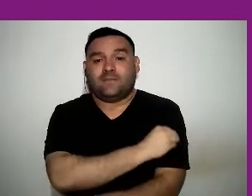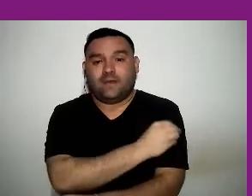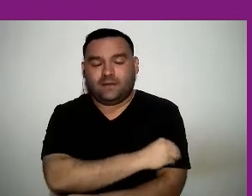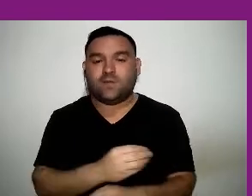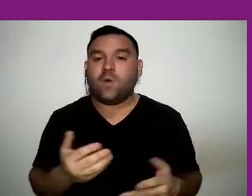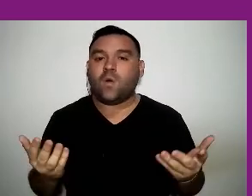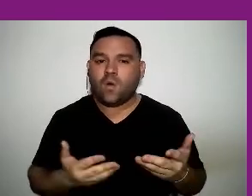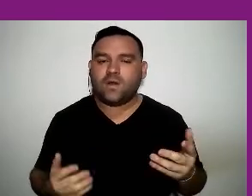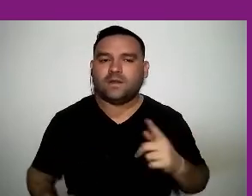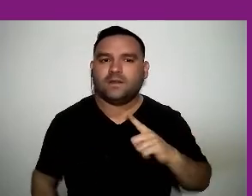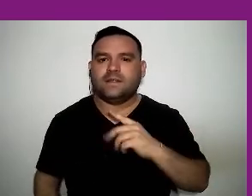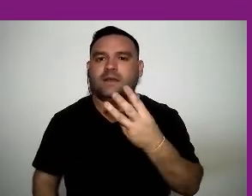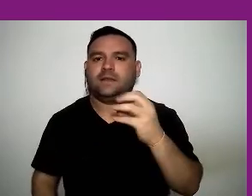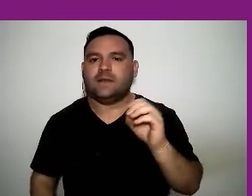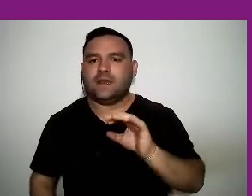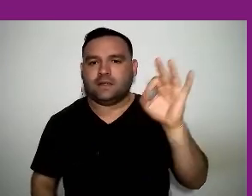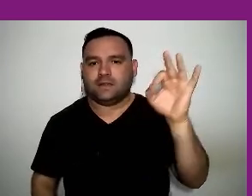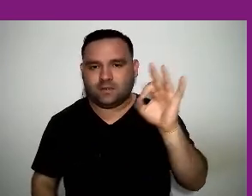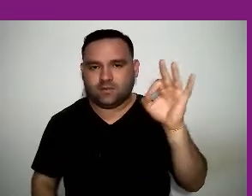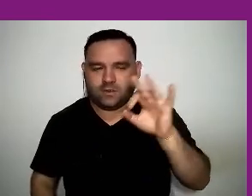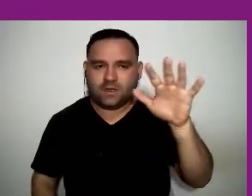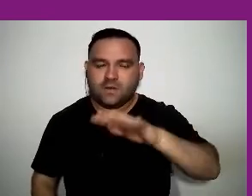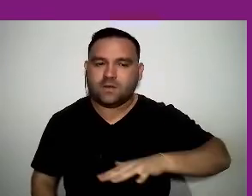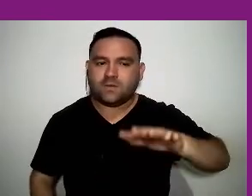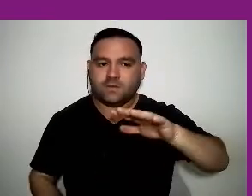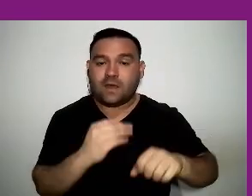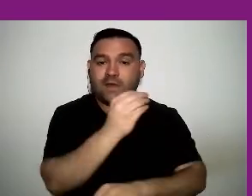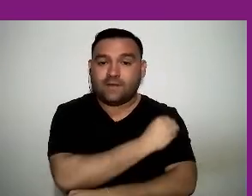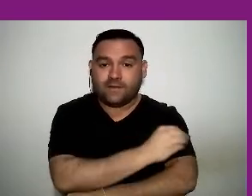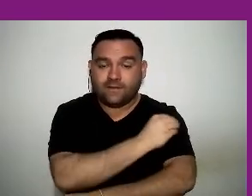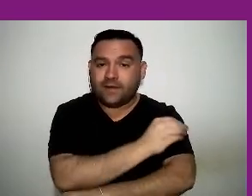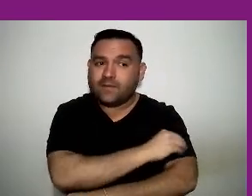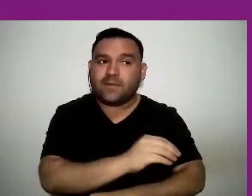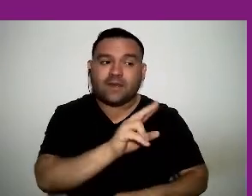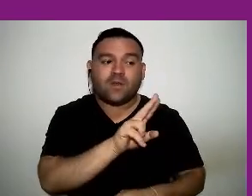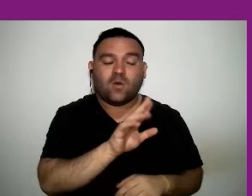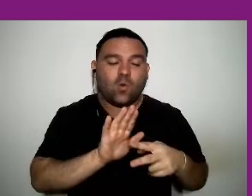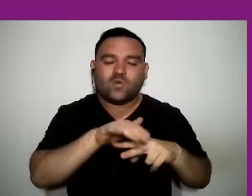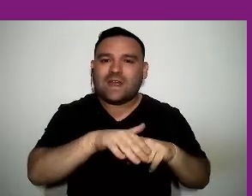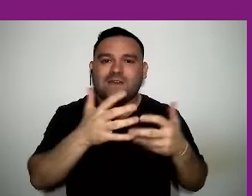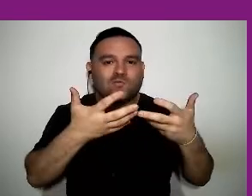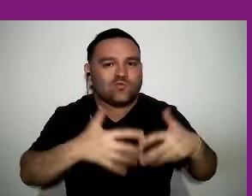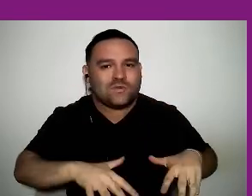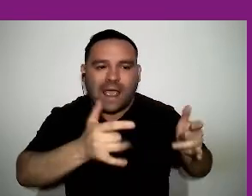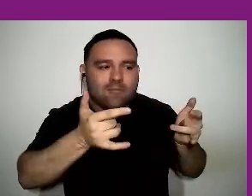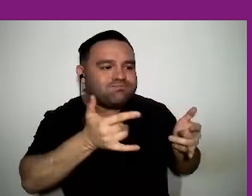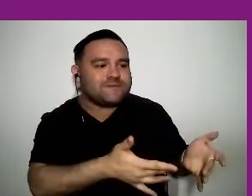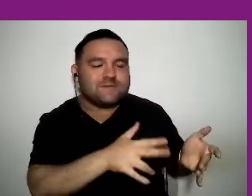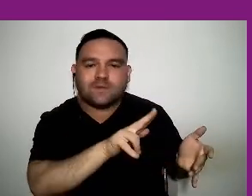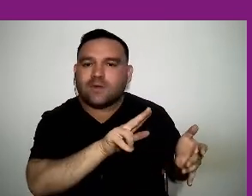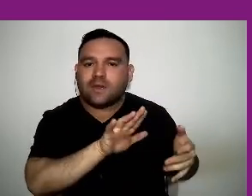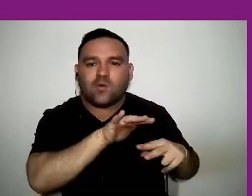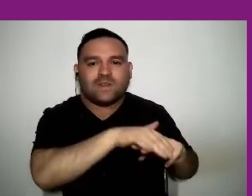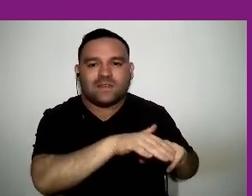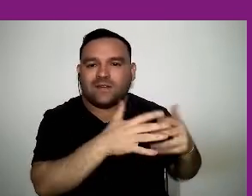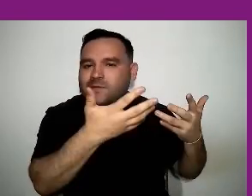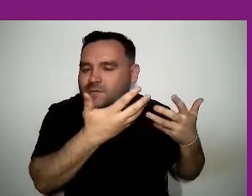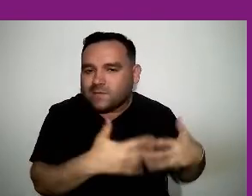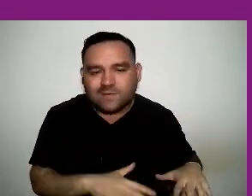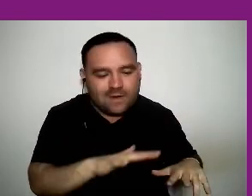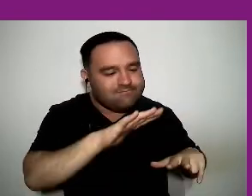Há hoje 30% dos enfermeiros saindo de UTI, eles não querem mais trabalhar em